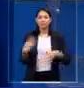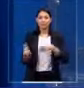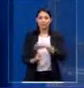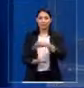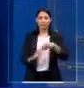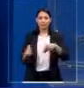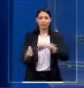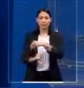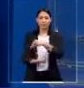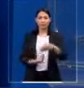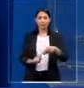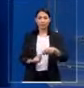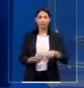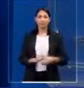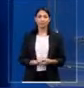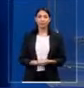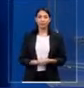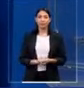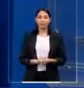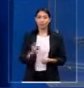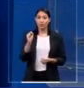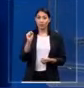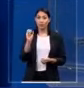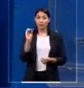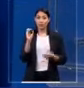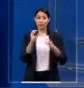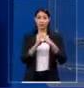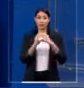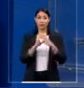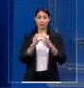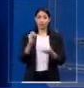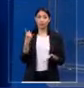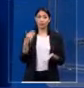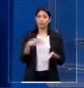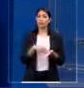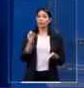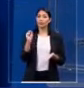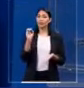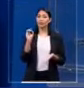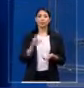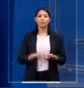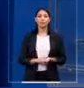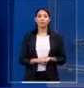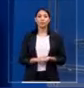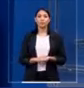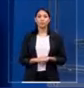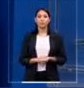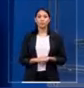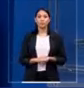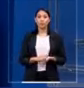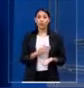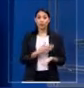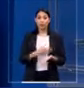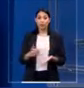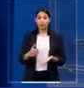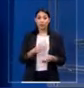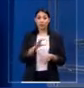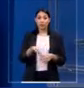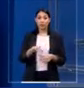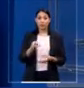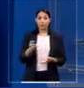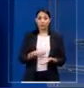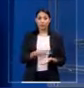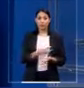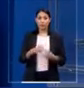Globo carregado, embaralhando 80 bolas numeradas de 01 a 80. Começou o sorteio da Quina,